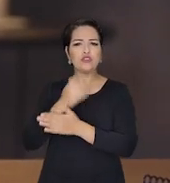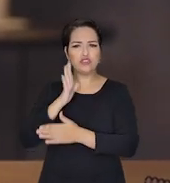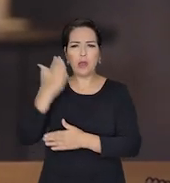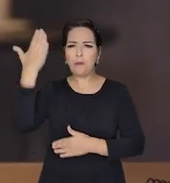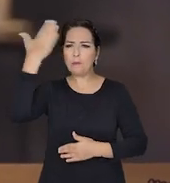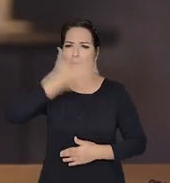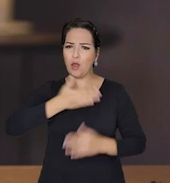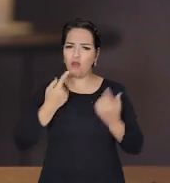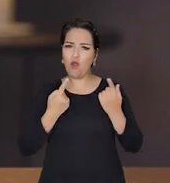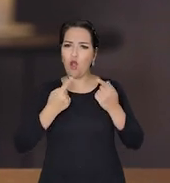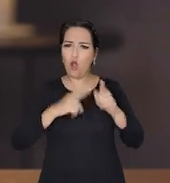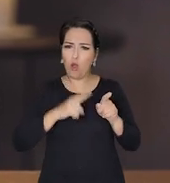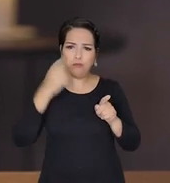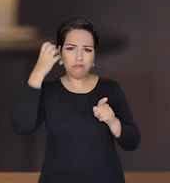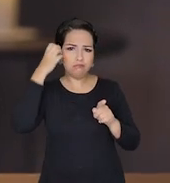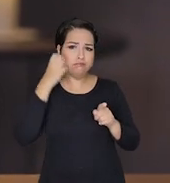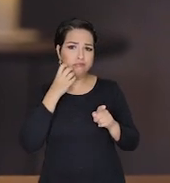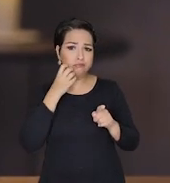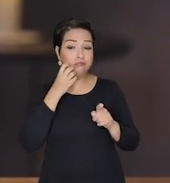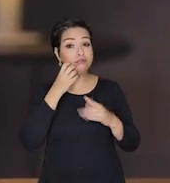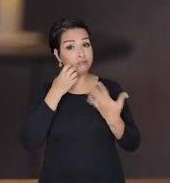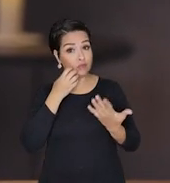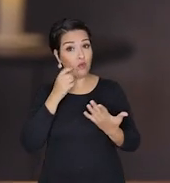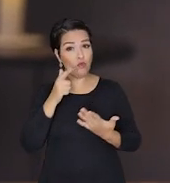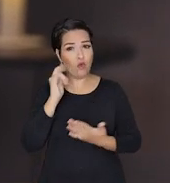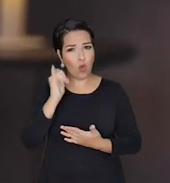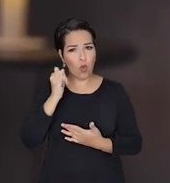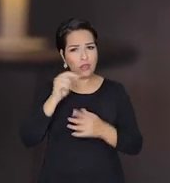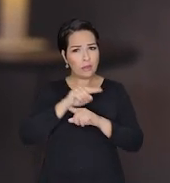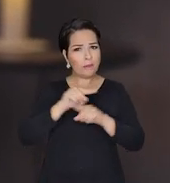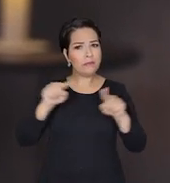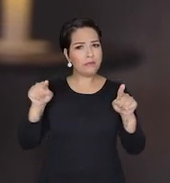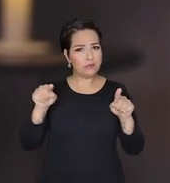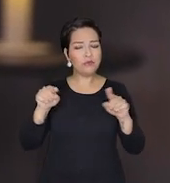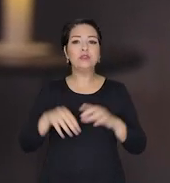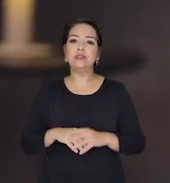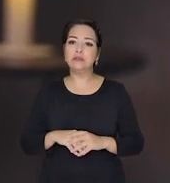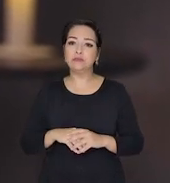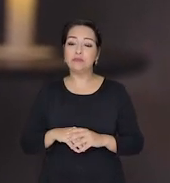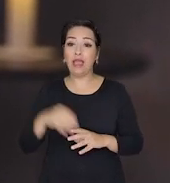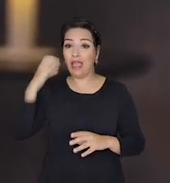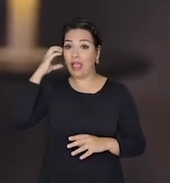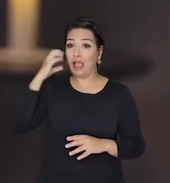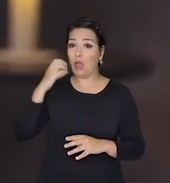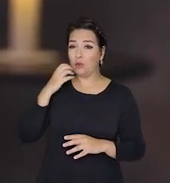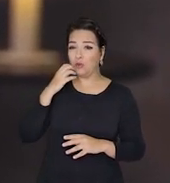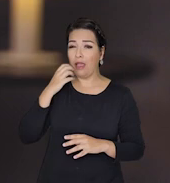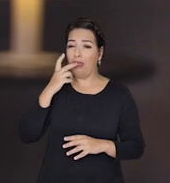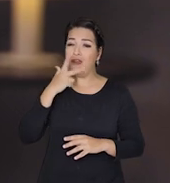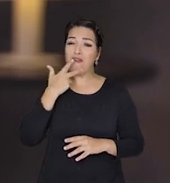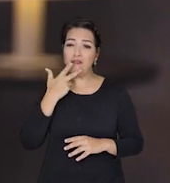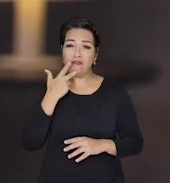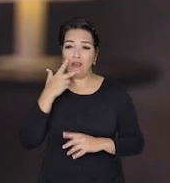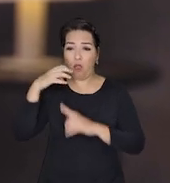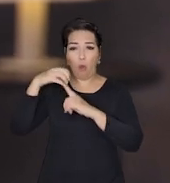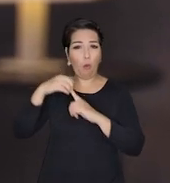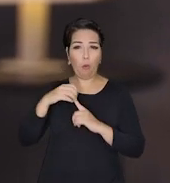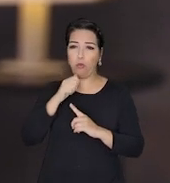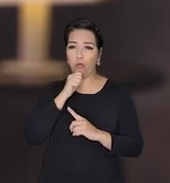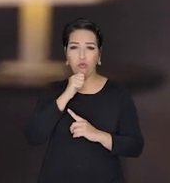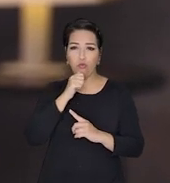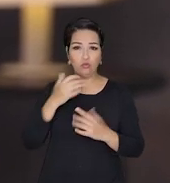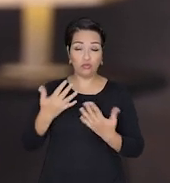provado contra o Cláudio Castro. Se essa é a sua dúvida, deixa eu te contar. O Cláudio Castro se faz de vítima, mas ele é alvo